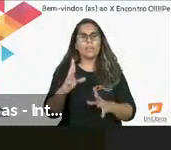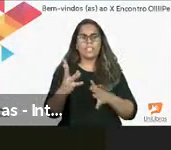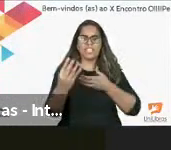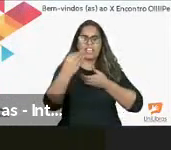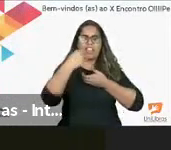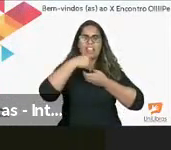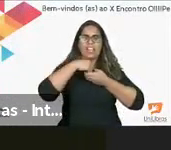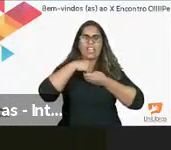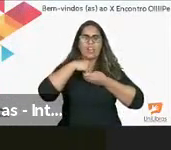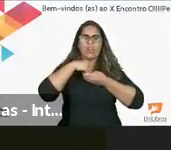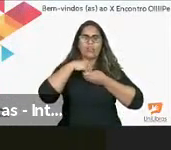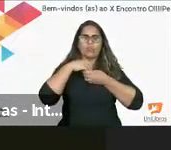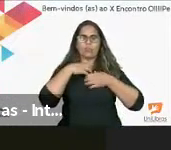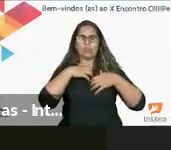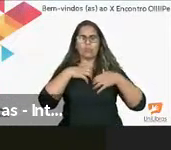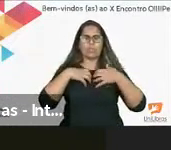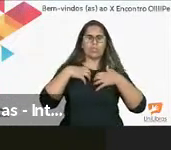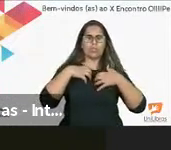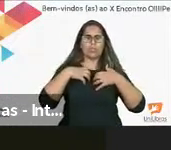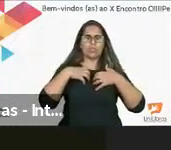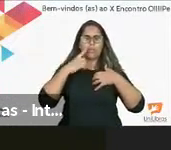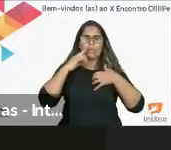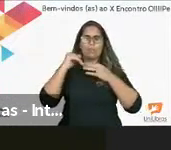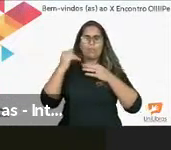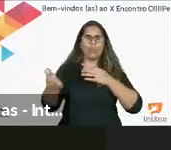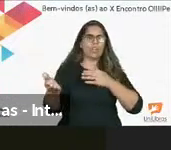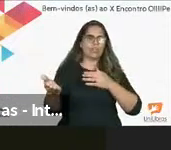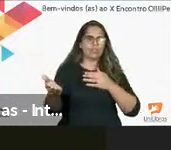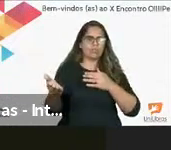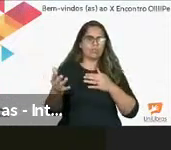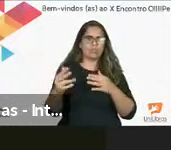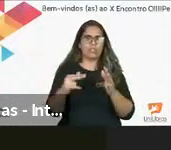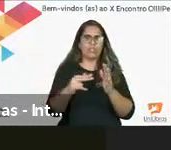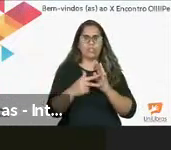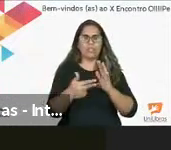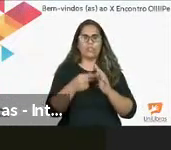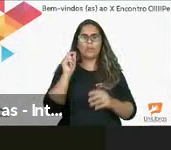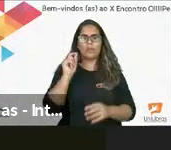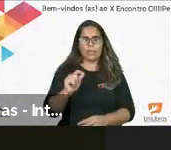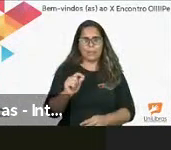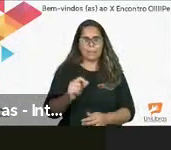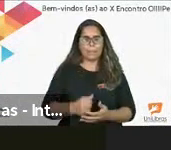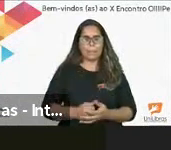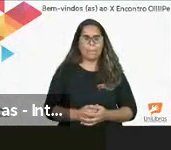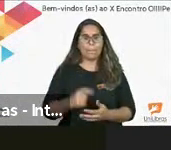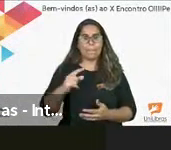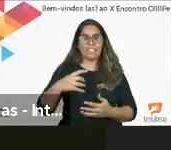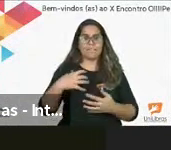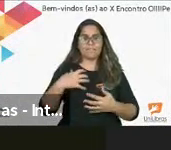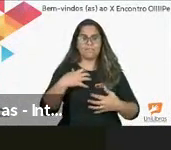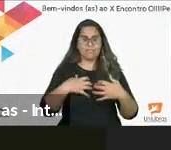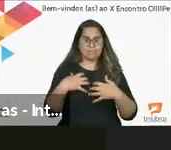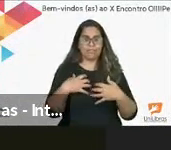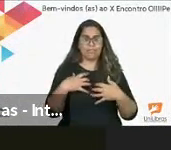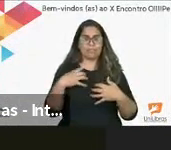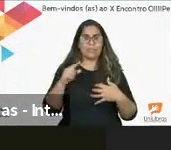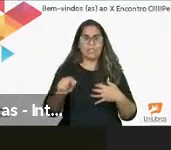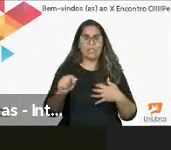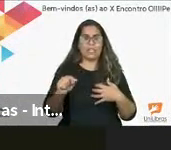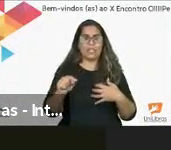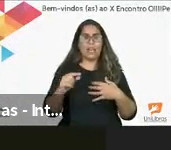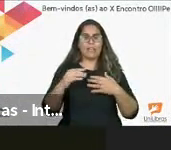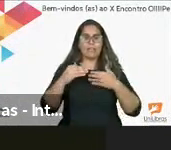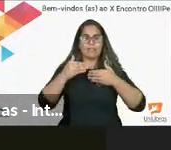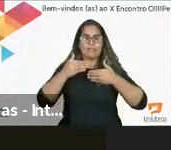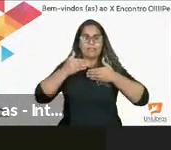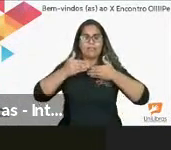uma perturbação externa. Ou seja, essa perturbação desencadeia